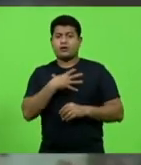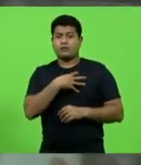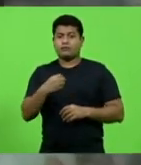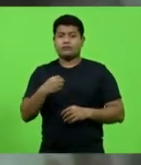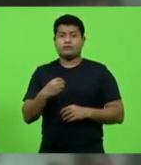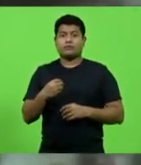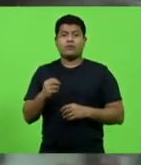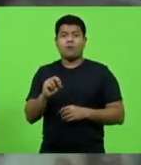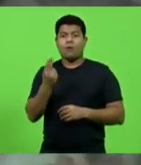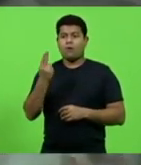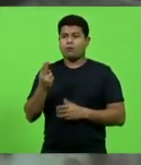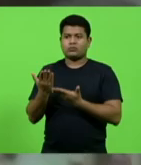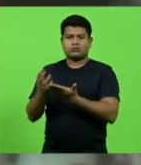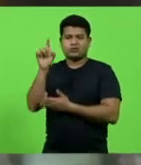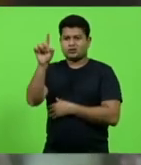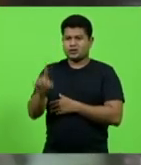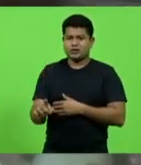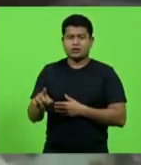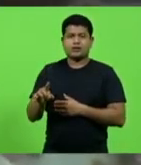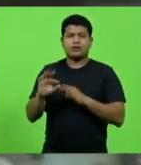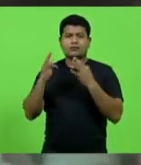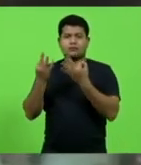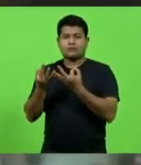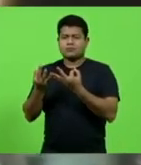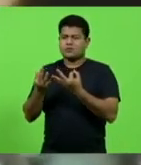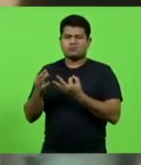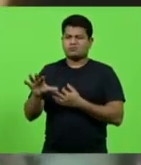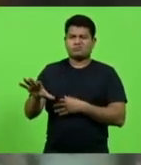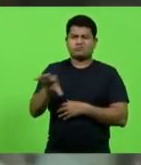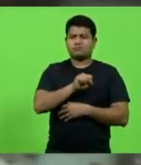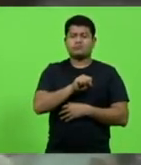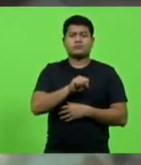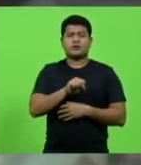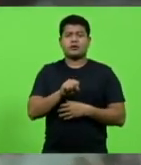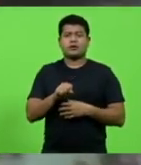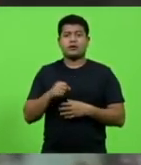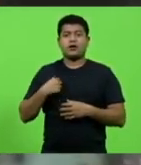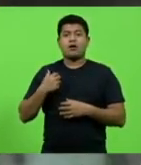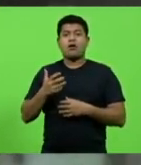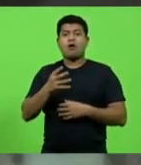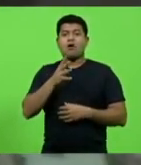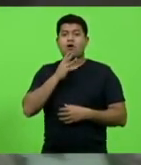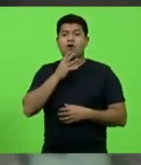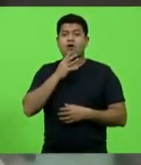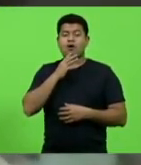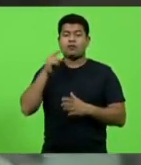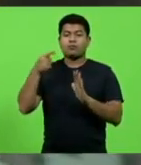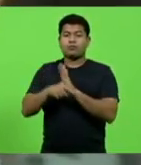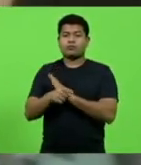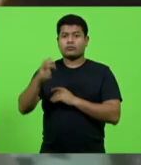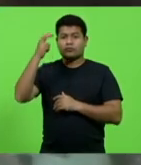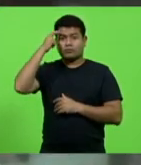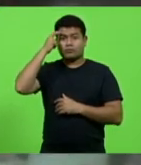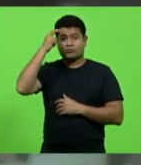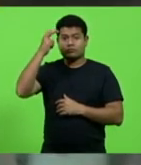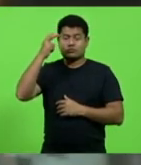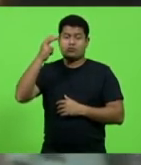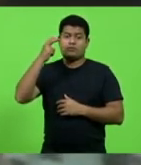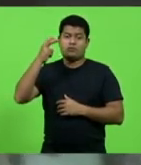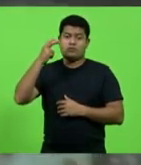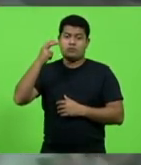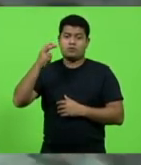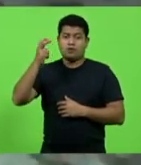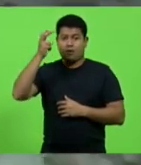filhos o direito de conhecer culturas, manifestações culturais diferentes